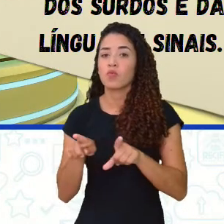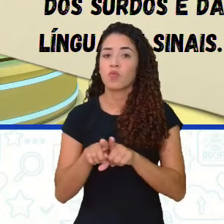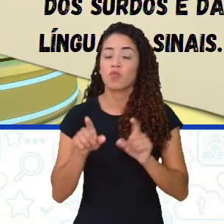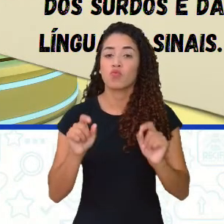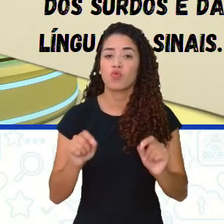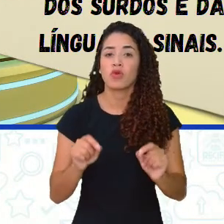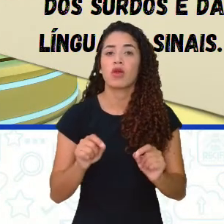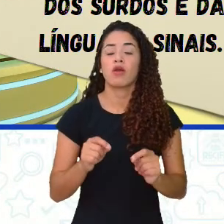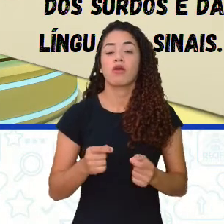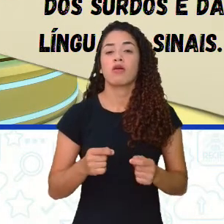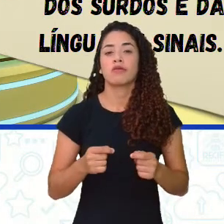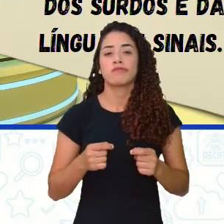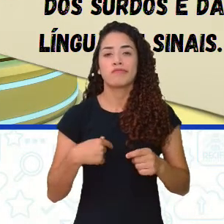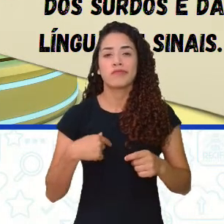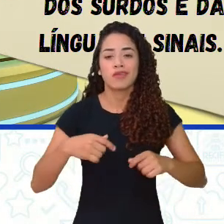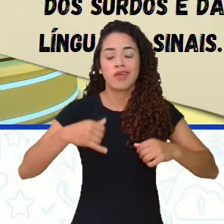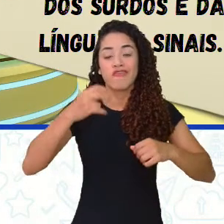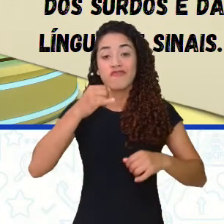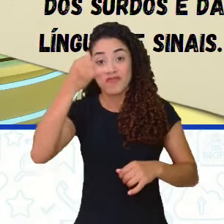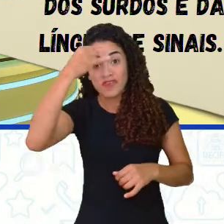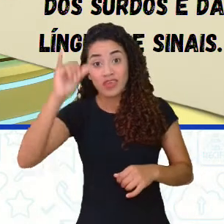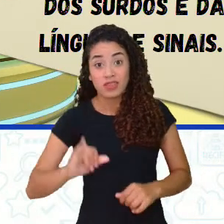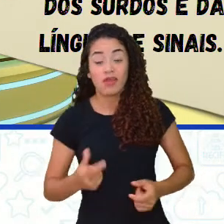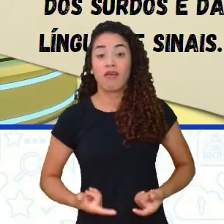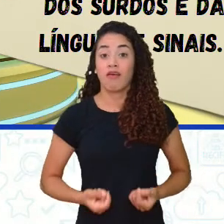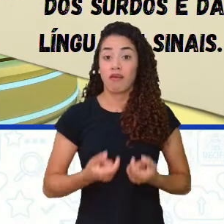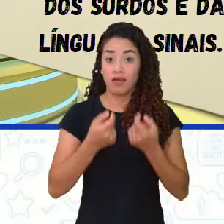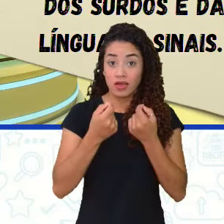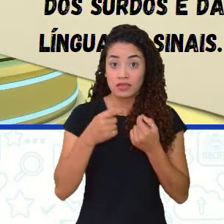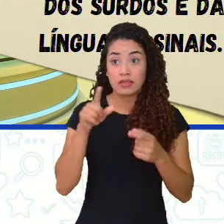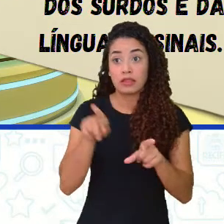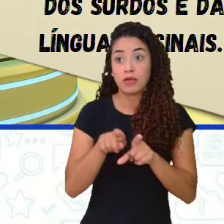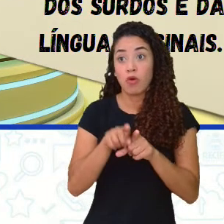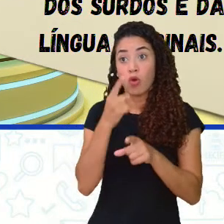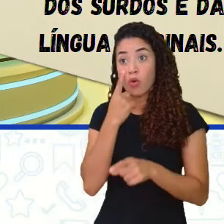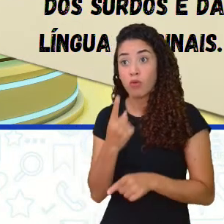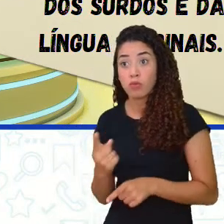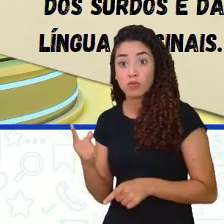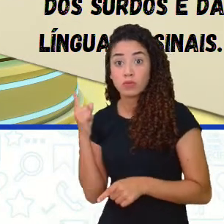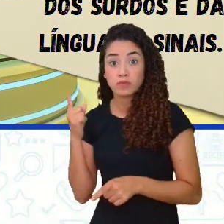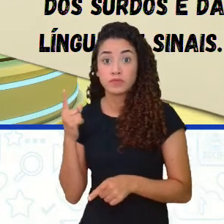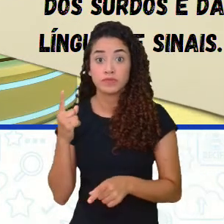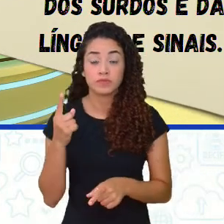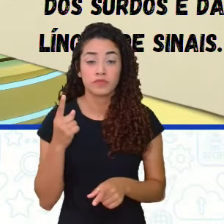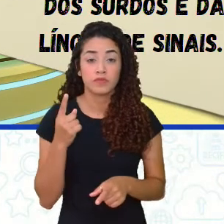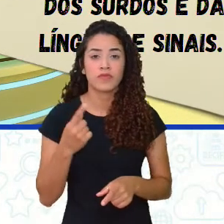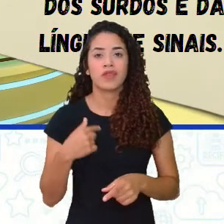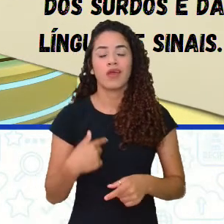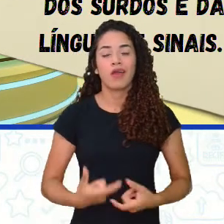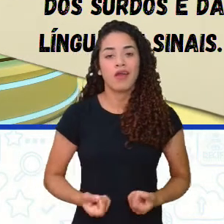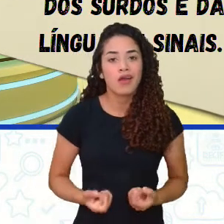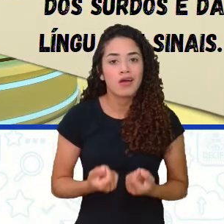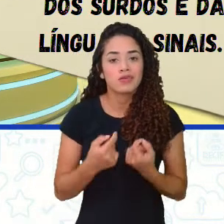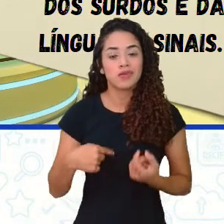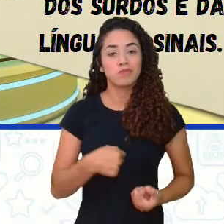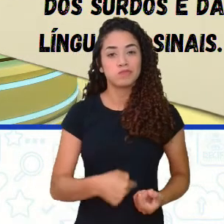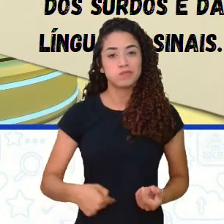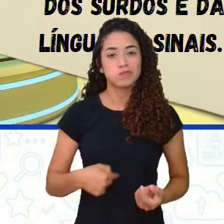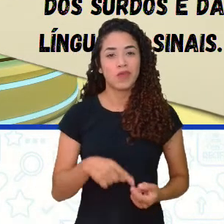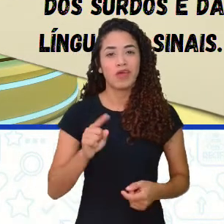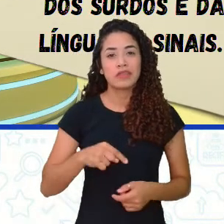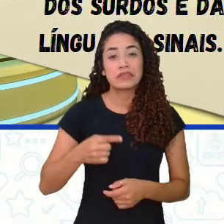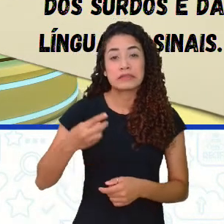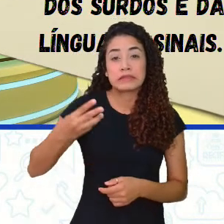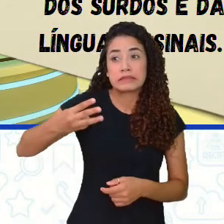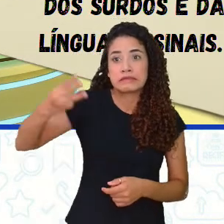câncer de intestino e o incentivo à doação de órgãos. Não esquecendo que o câncer de intestino, gente, ele é o terceiro,